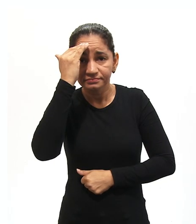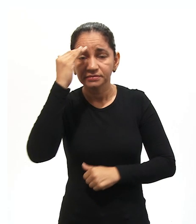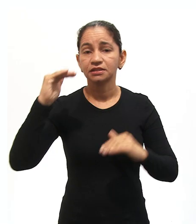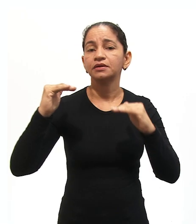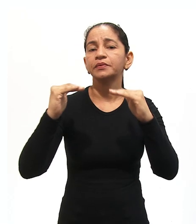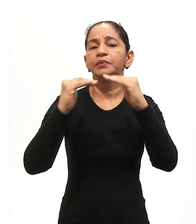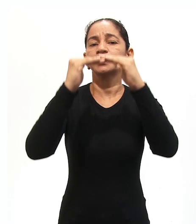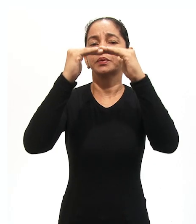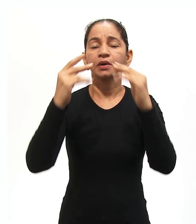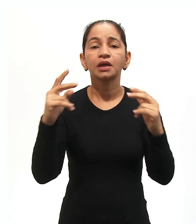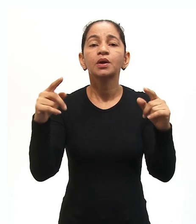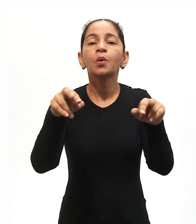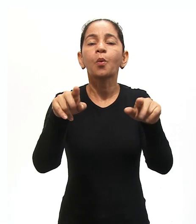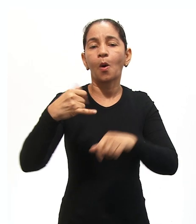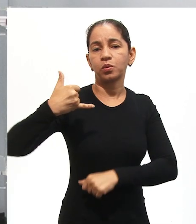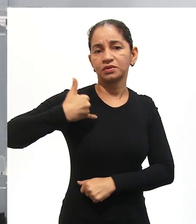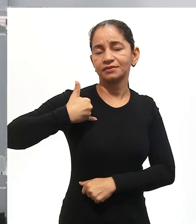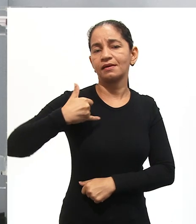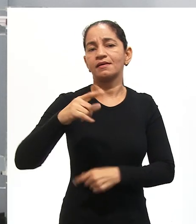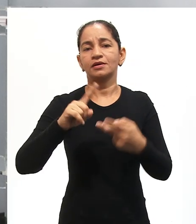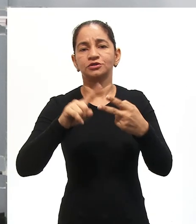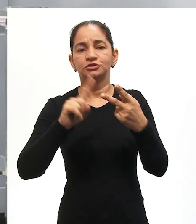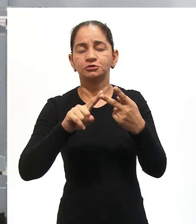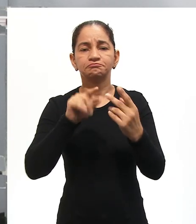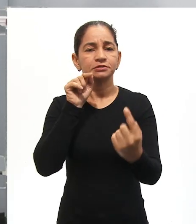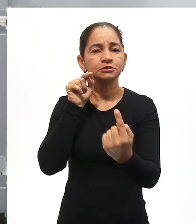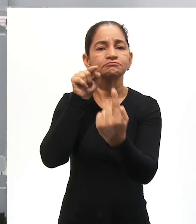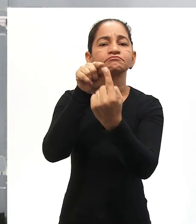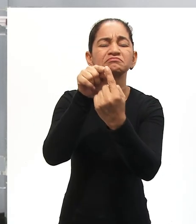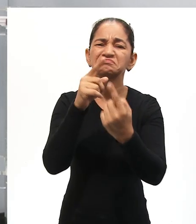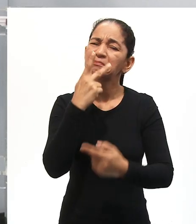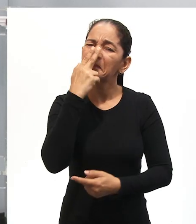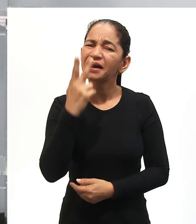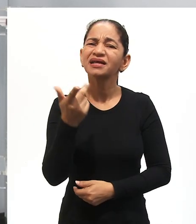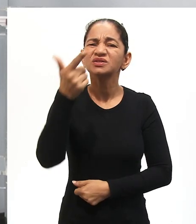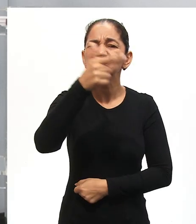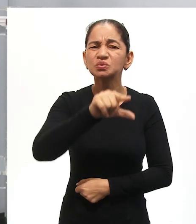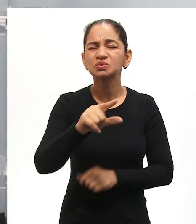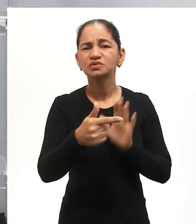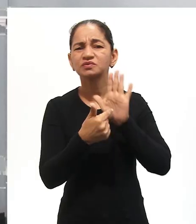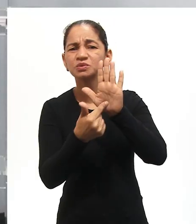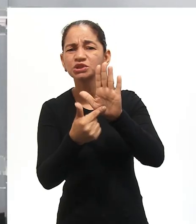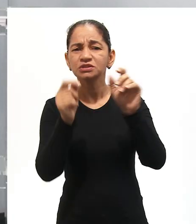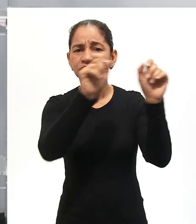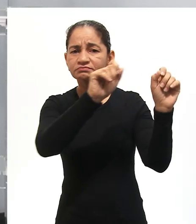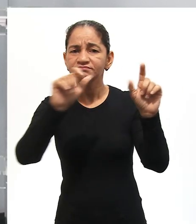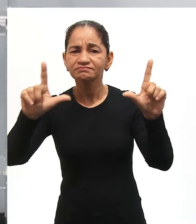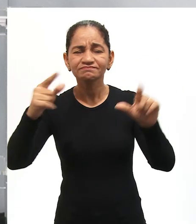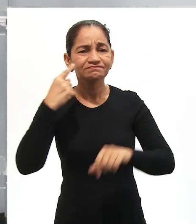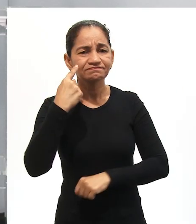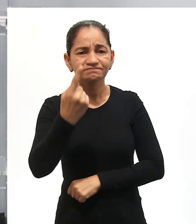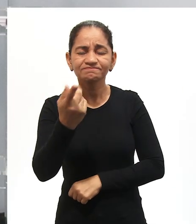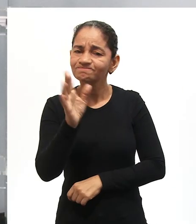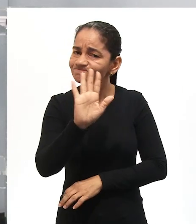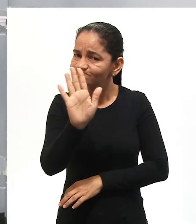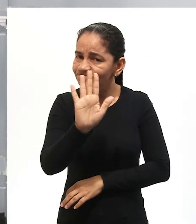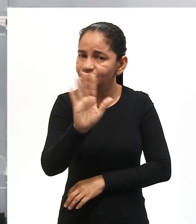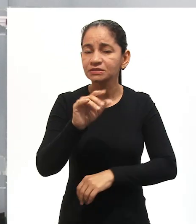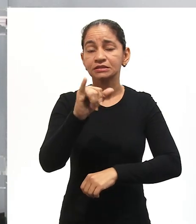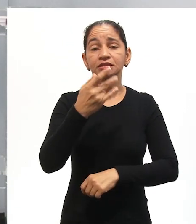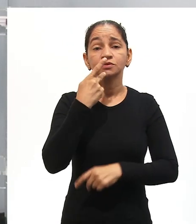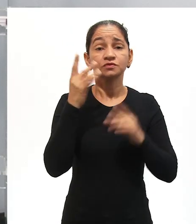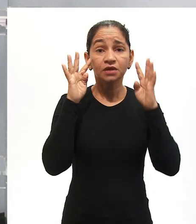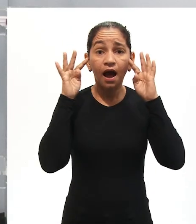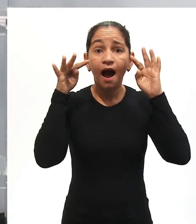nível cognitivo. Gente, por mais que pareça assim meio absurdo o que eu estou colocando aqui para vocês, mas se a